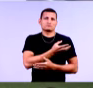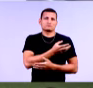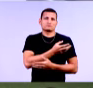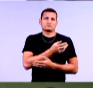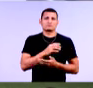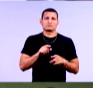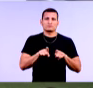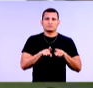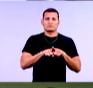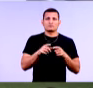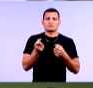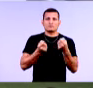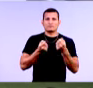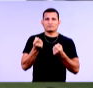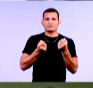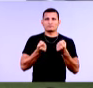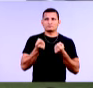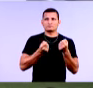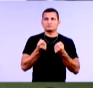Veículo,